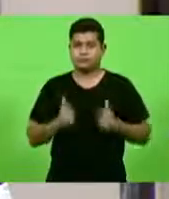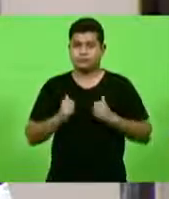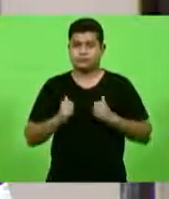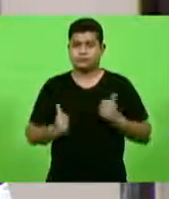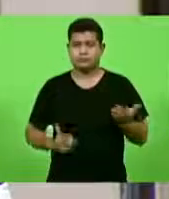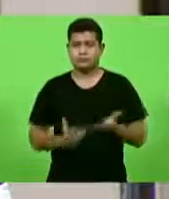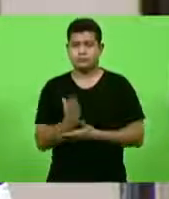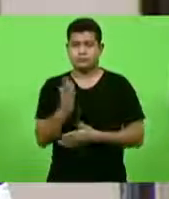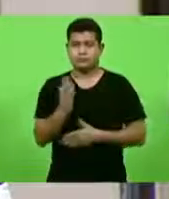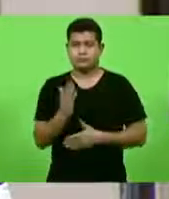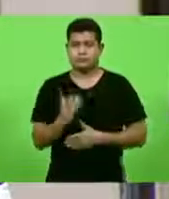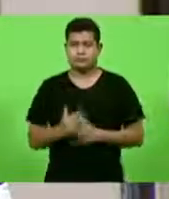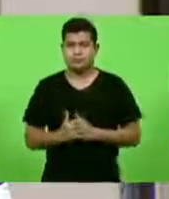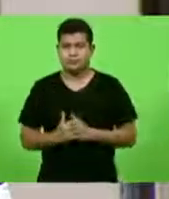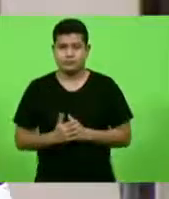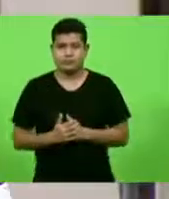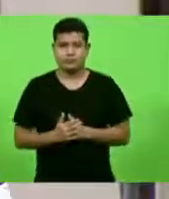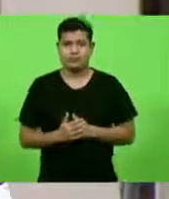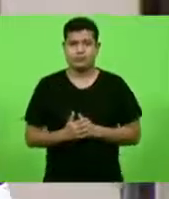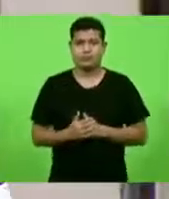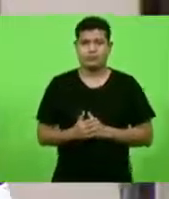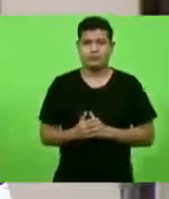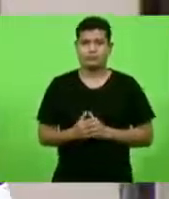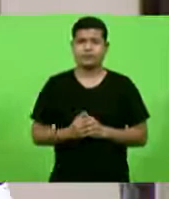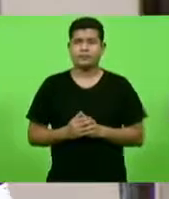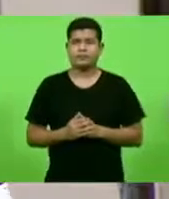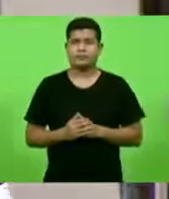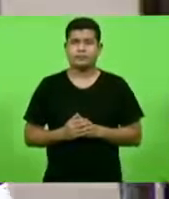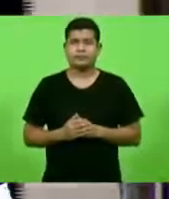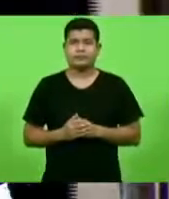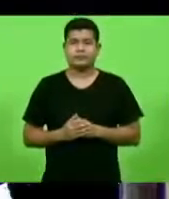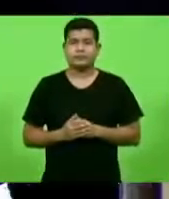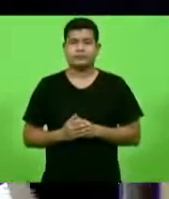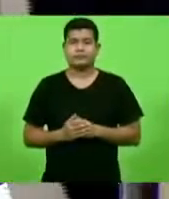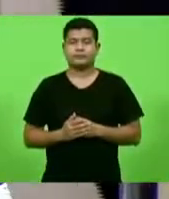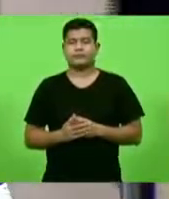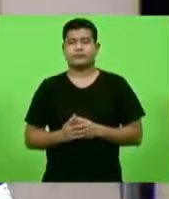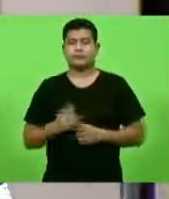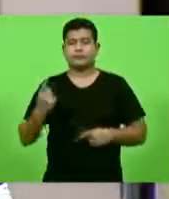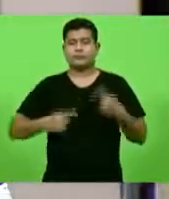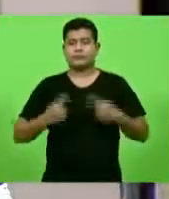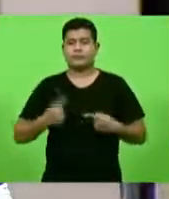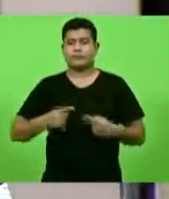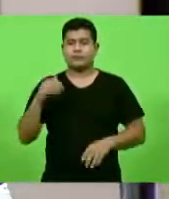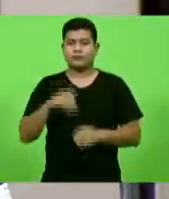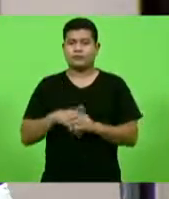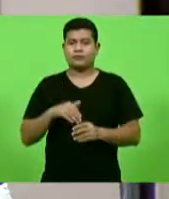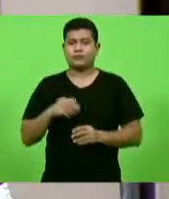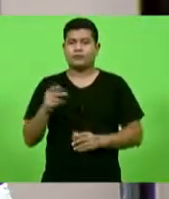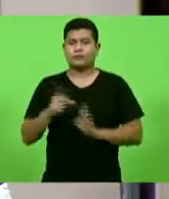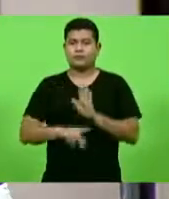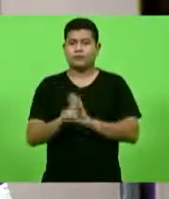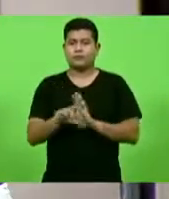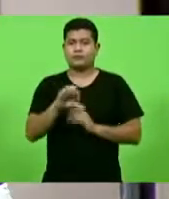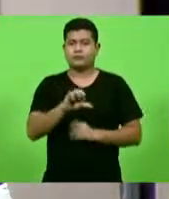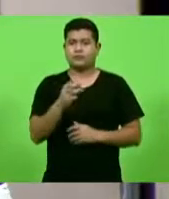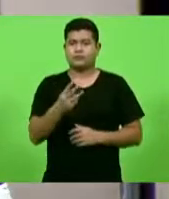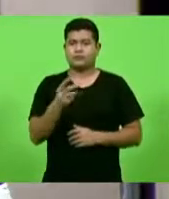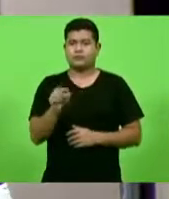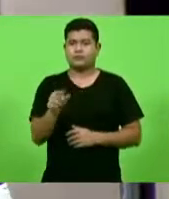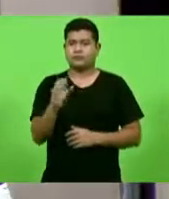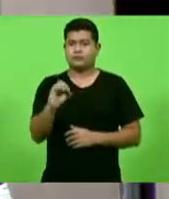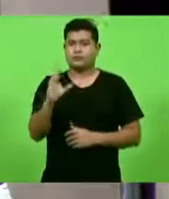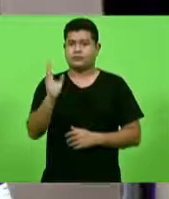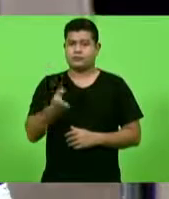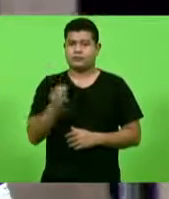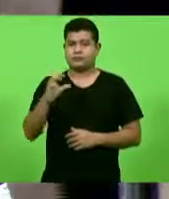se encontram. Aprovado por unanimidade. Discussão e votação em turno único do projeto de lei 93.0/2019. Autor, deputada Ada